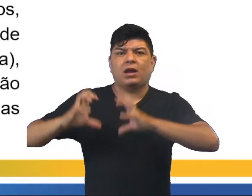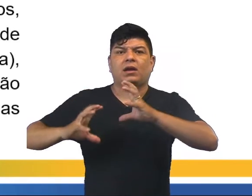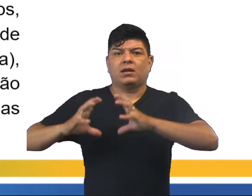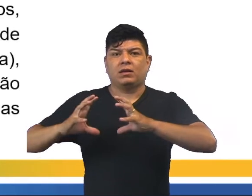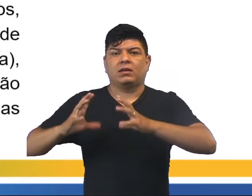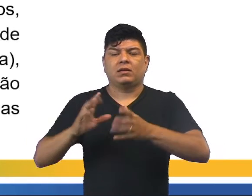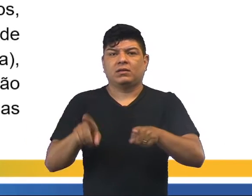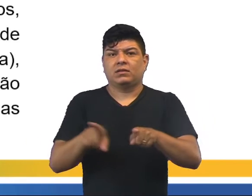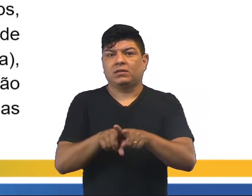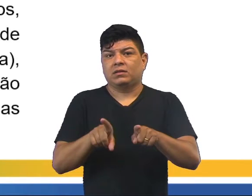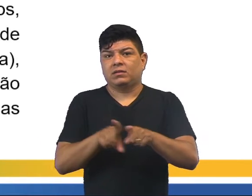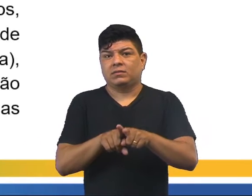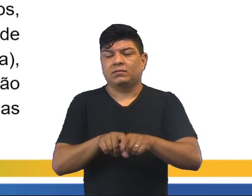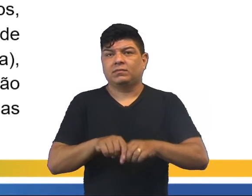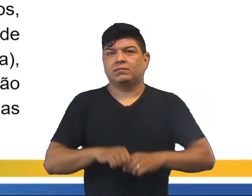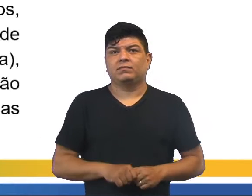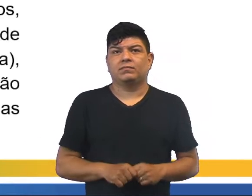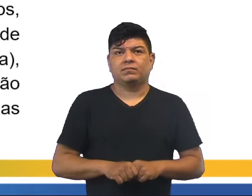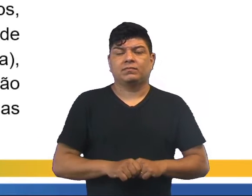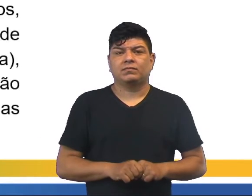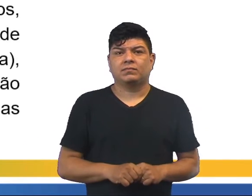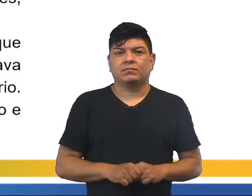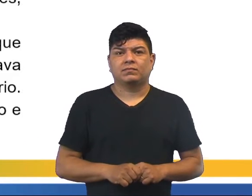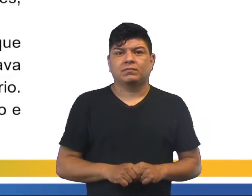gladiadores e estádios.